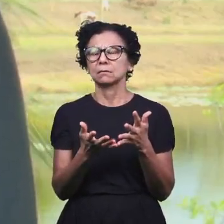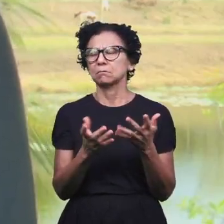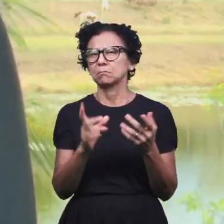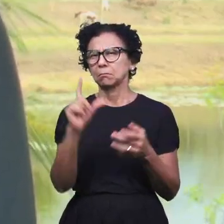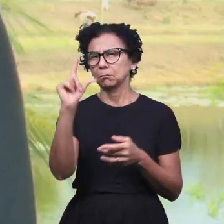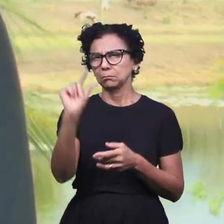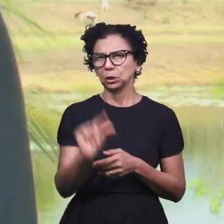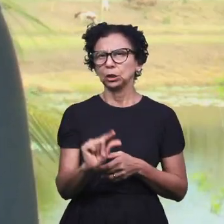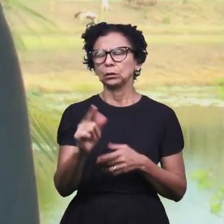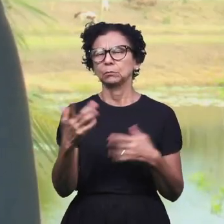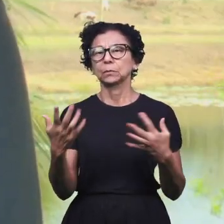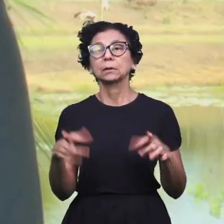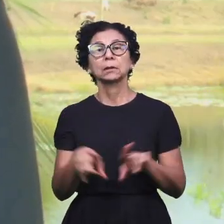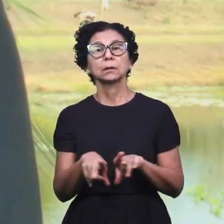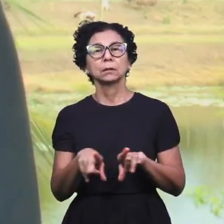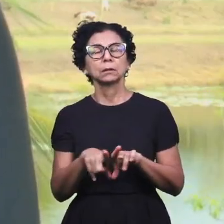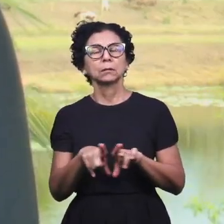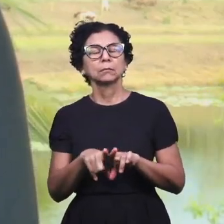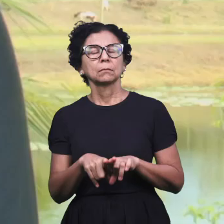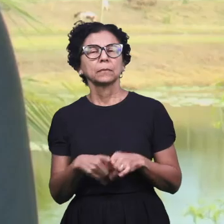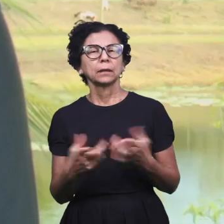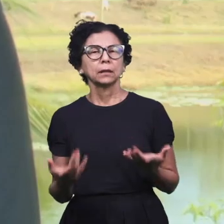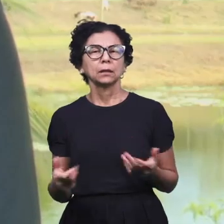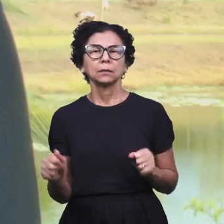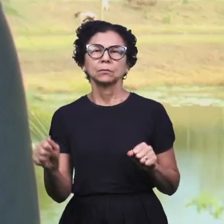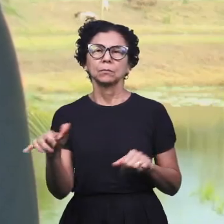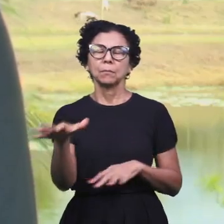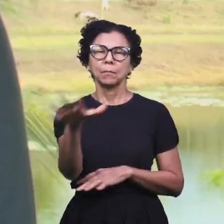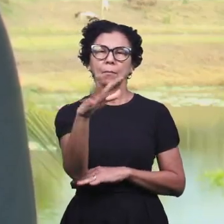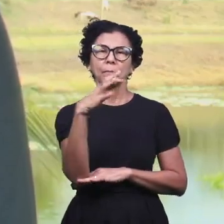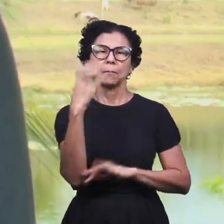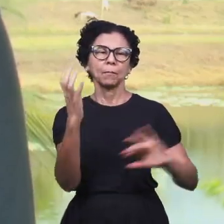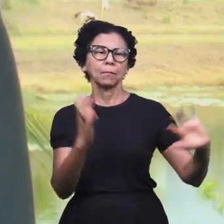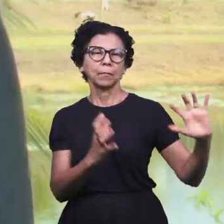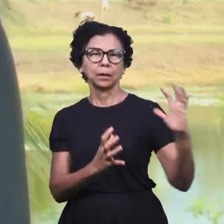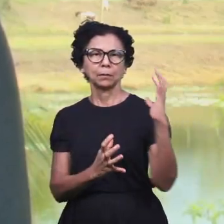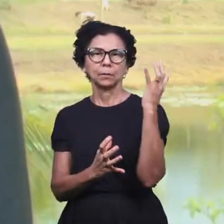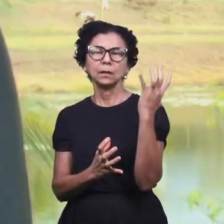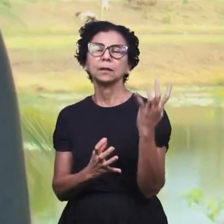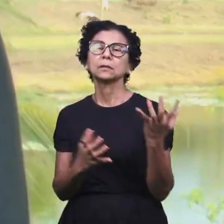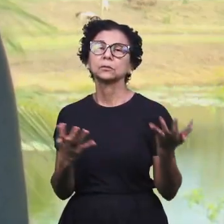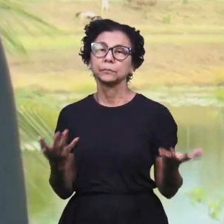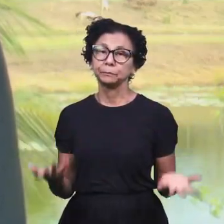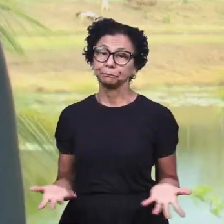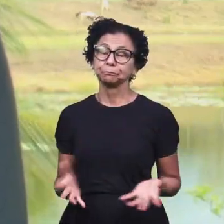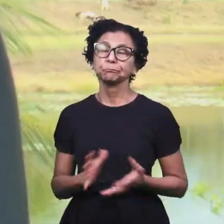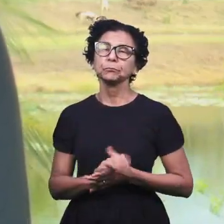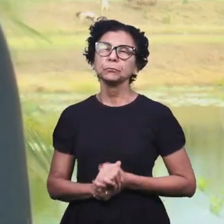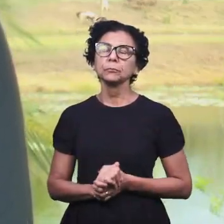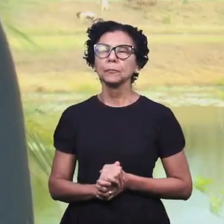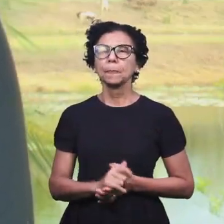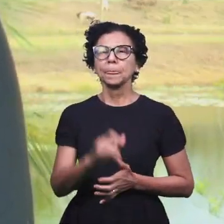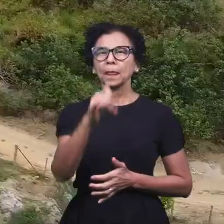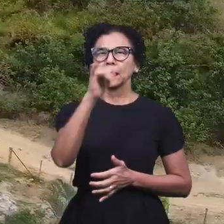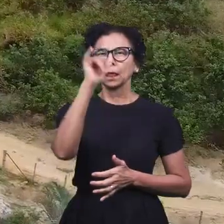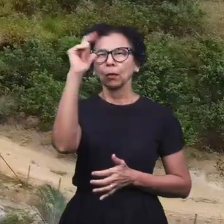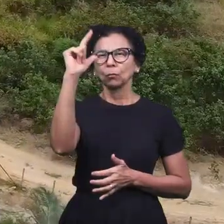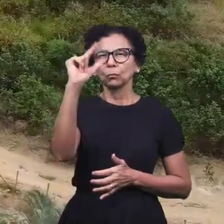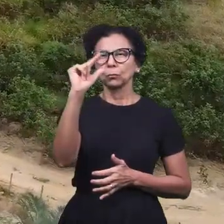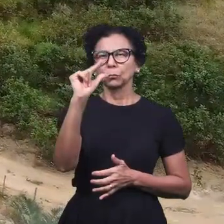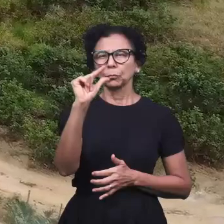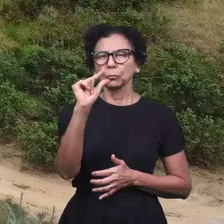dessa grande vantagem, tem também em relação ao meio ambiente. Então nós temos uma considerável redução